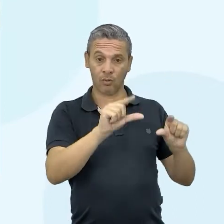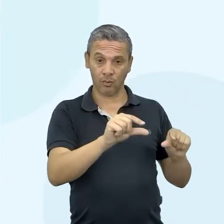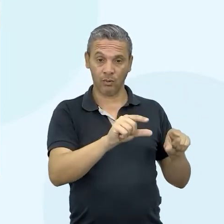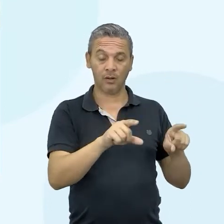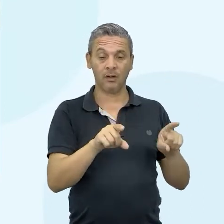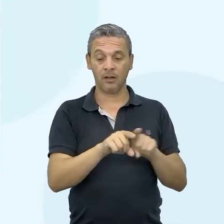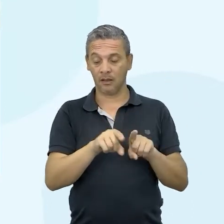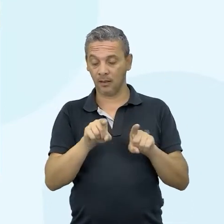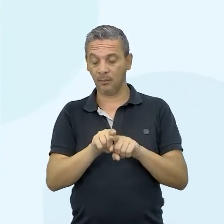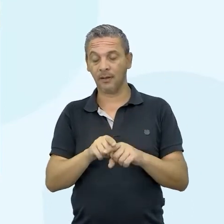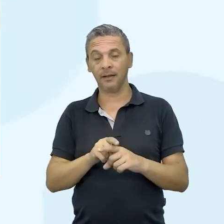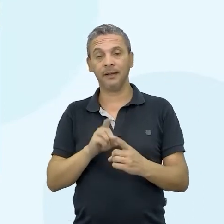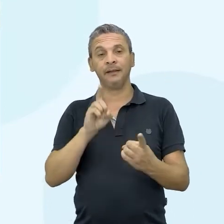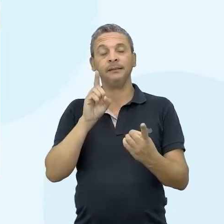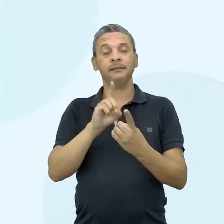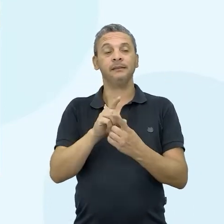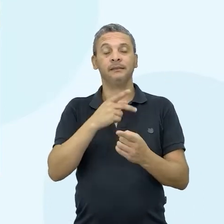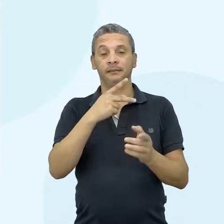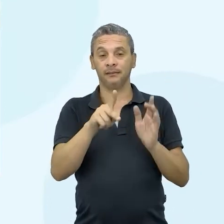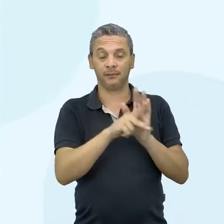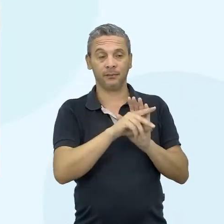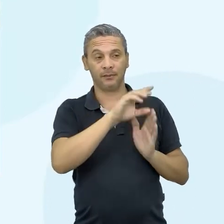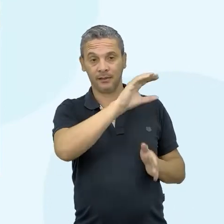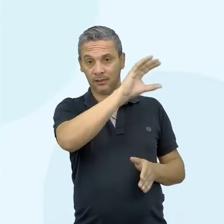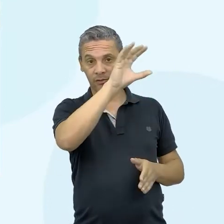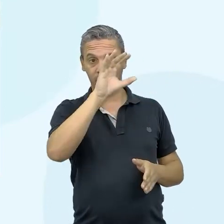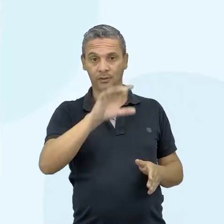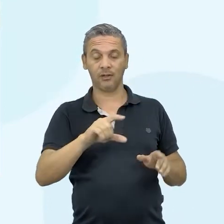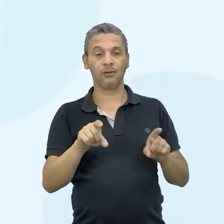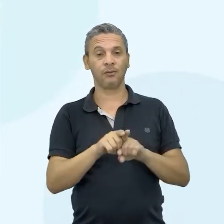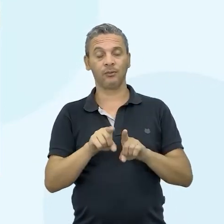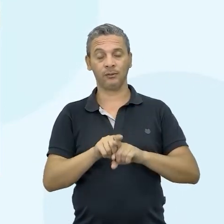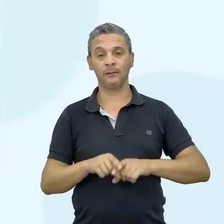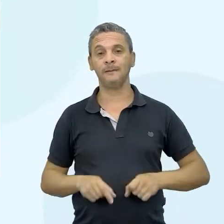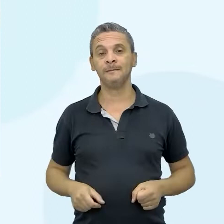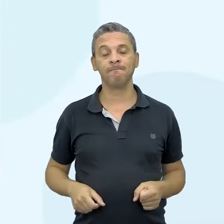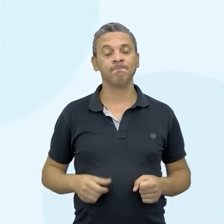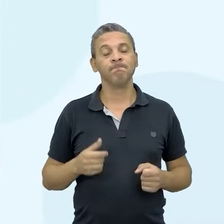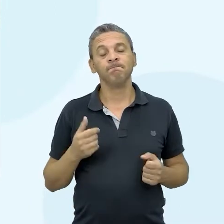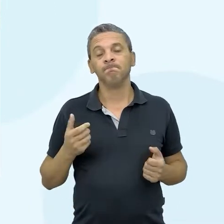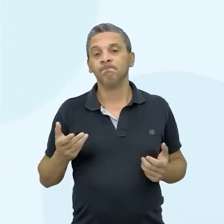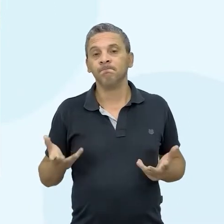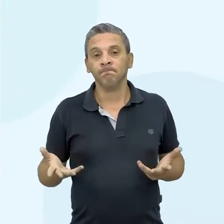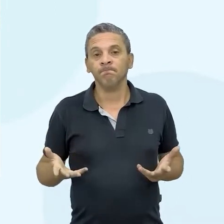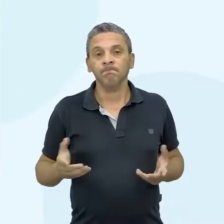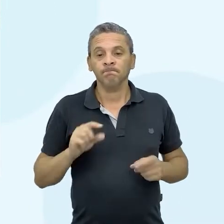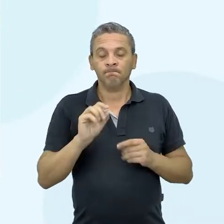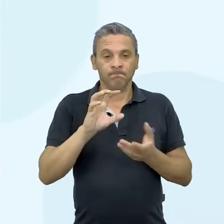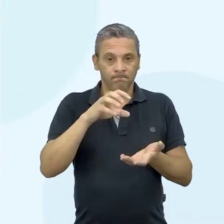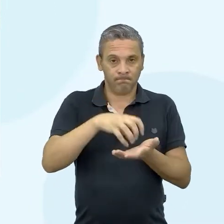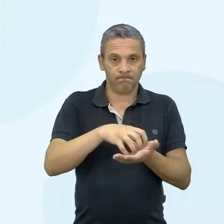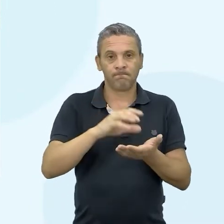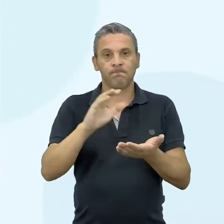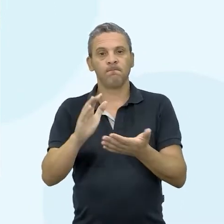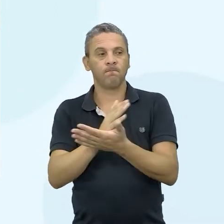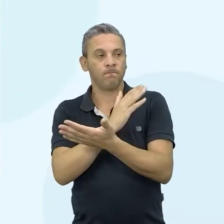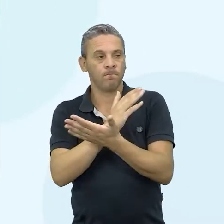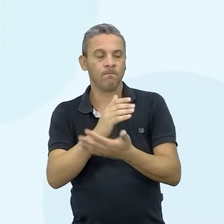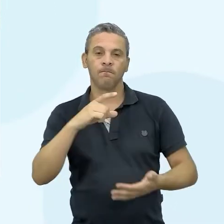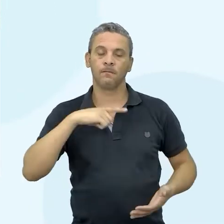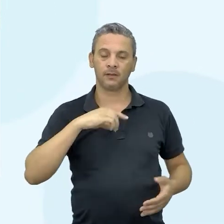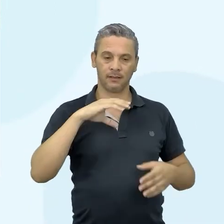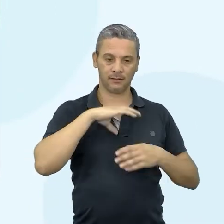têm atendimento mais regional. Então, são pequenas centrais que atendem